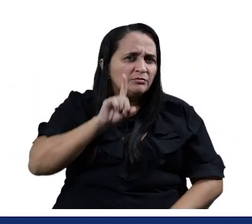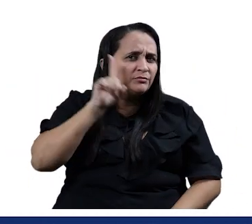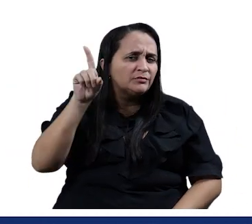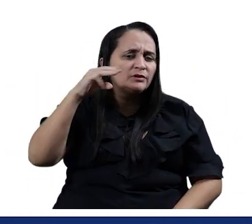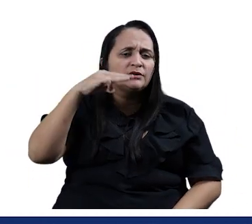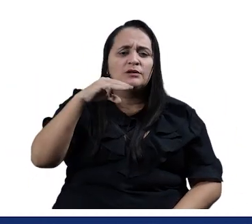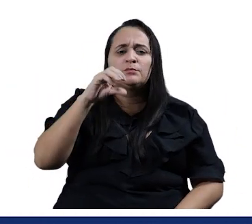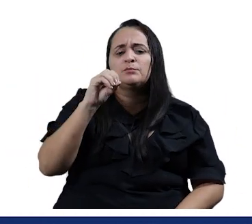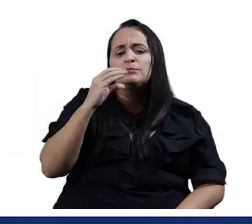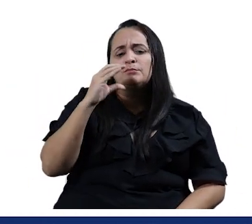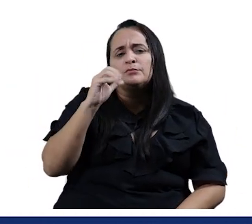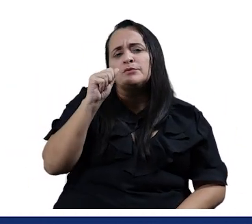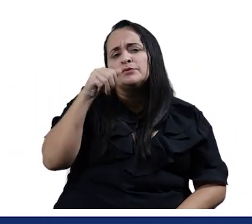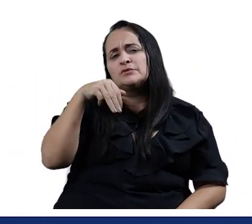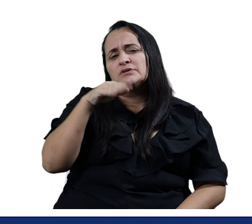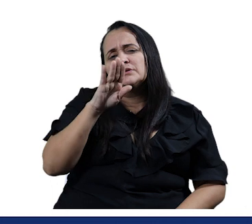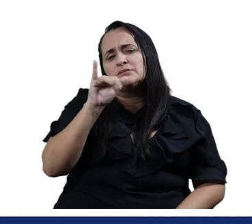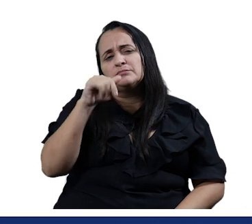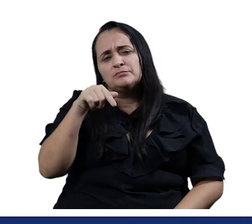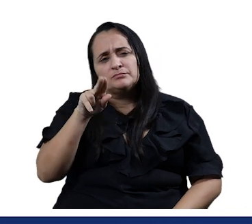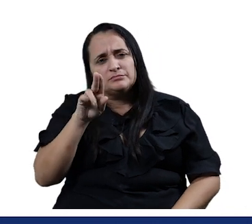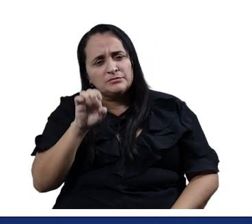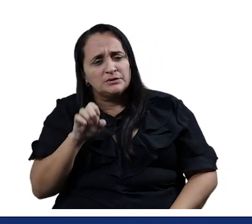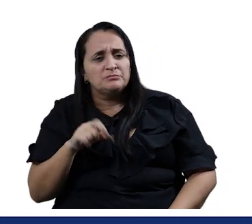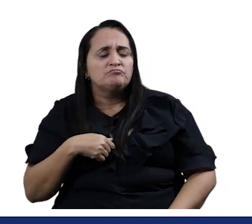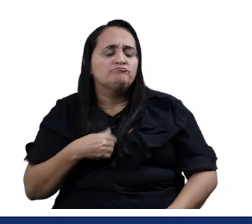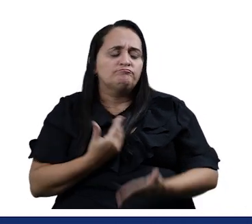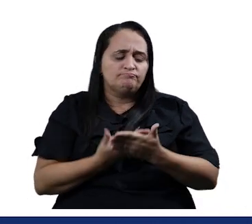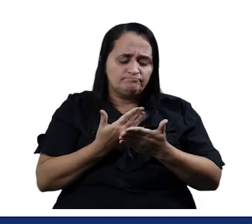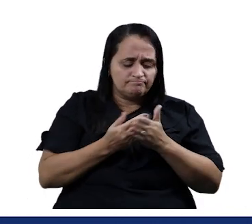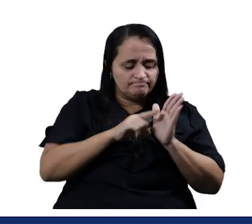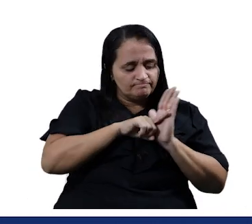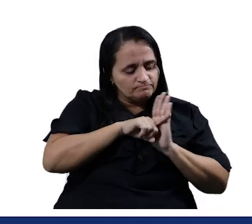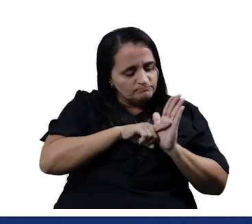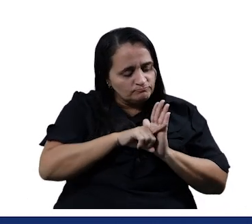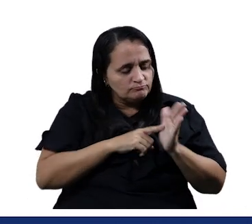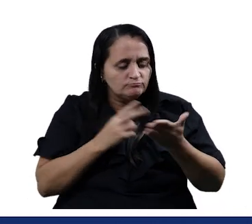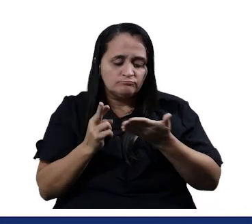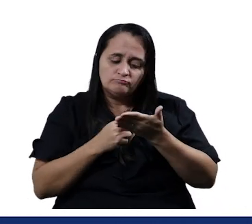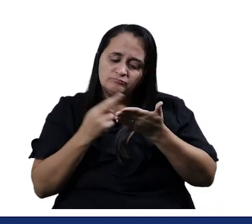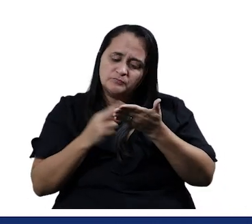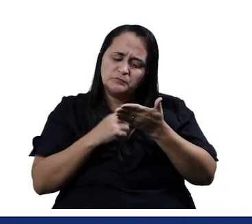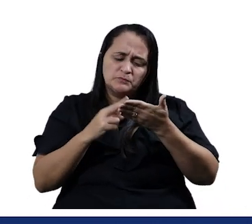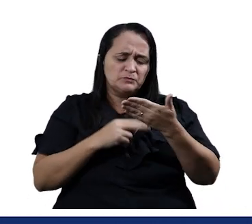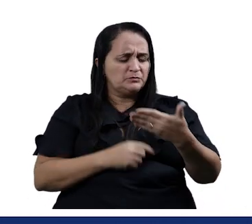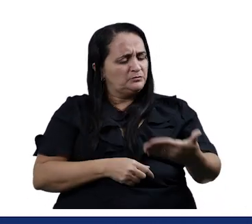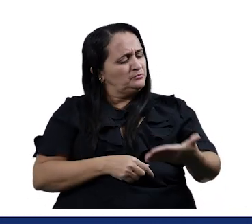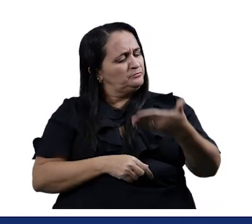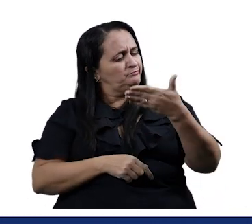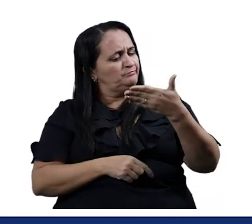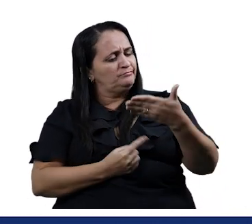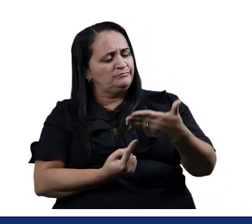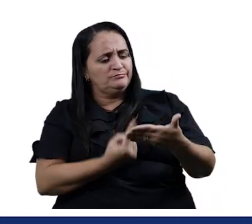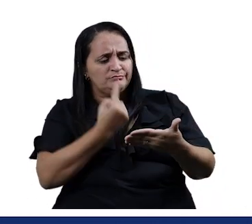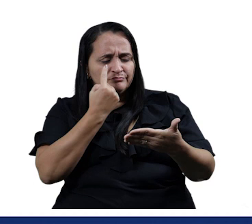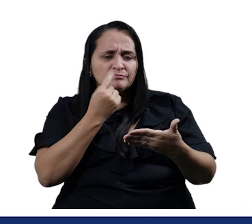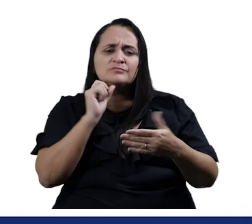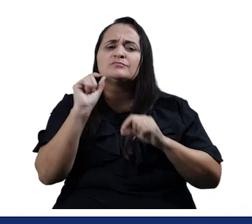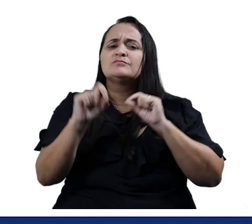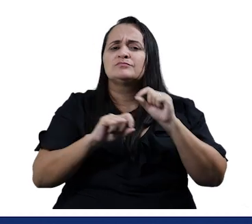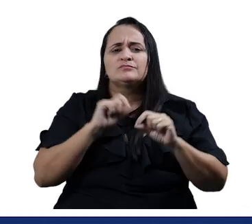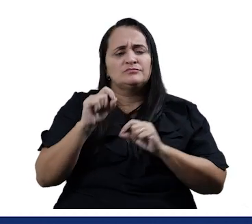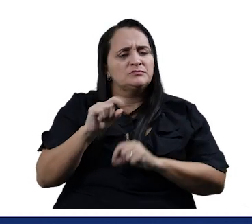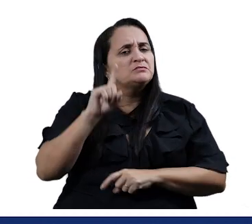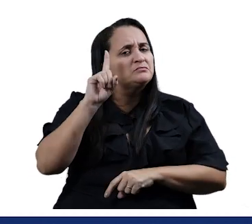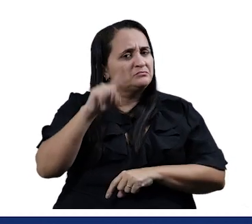Gorongosa, em Moçambique. Um estudo recém-publicado na revista Science sugere